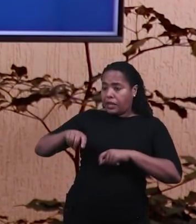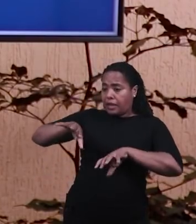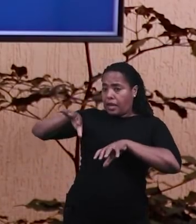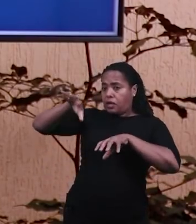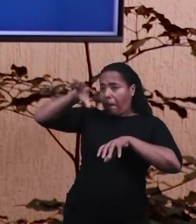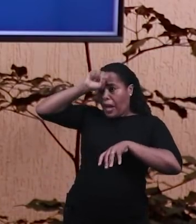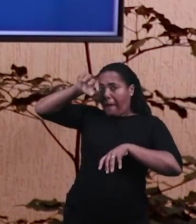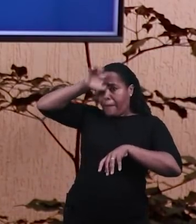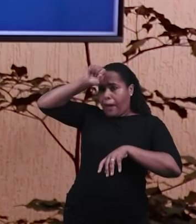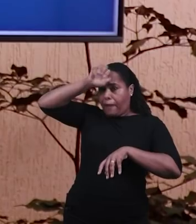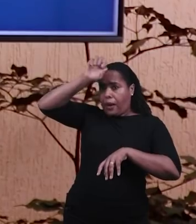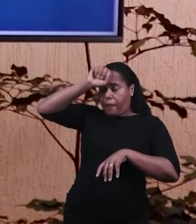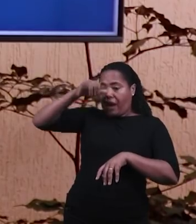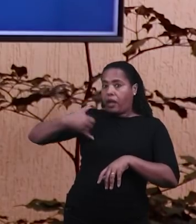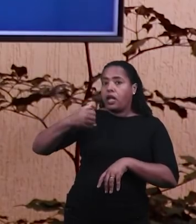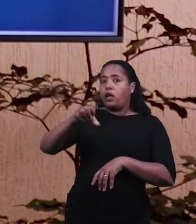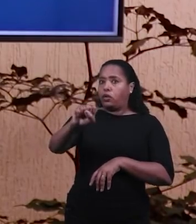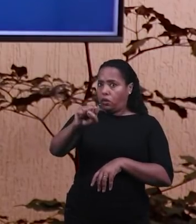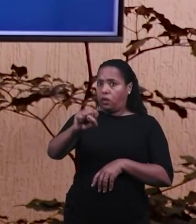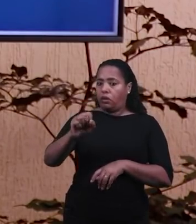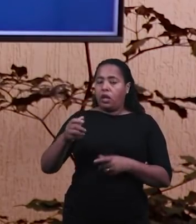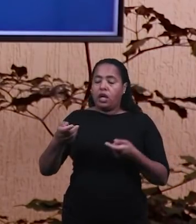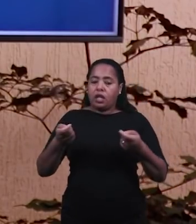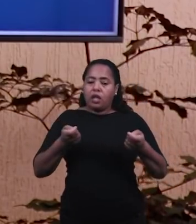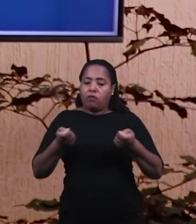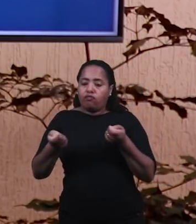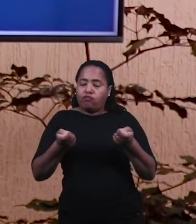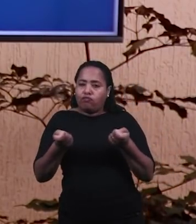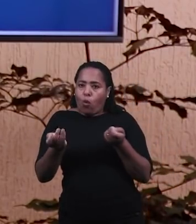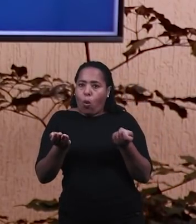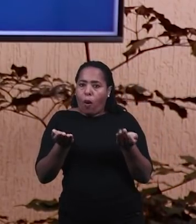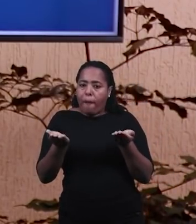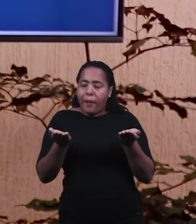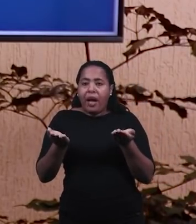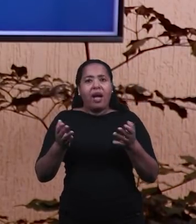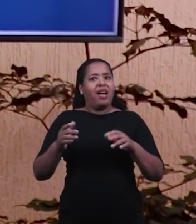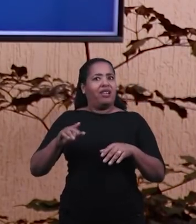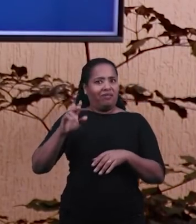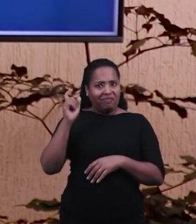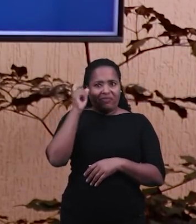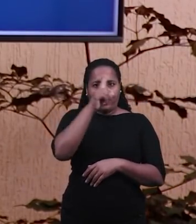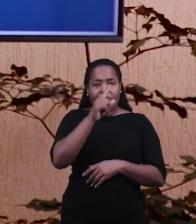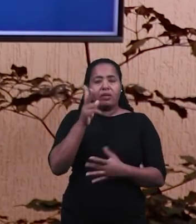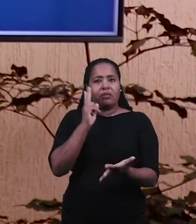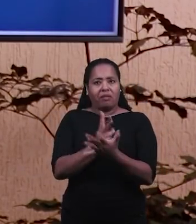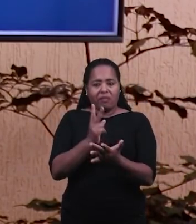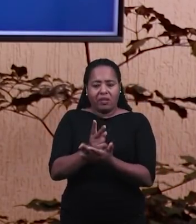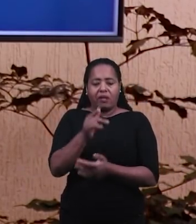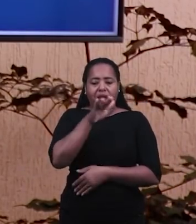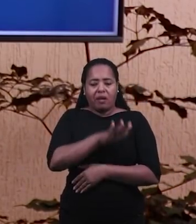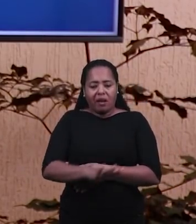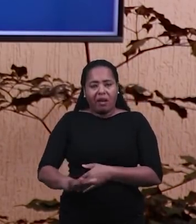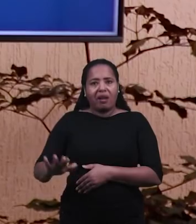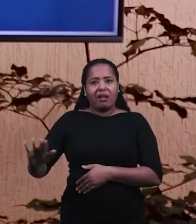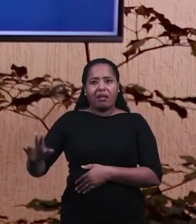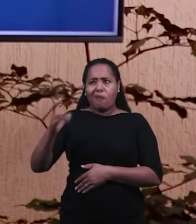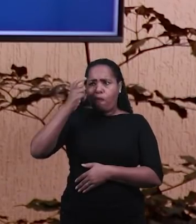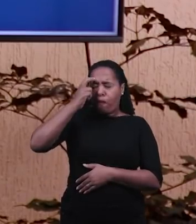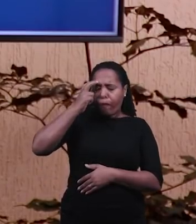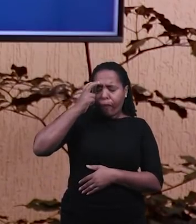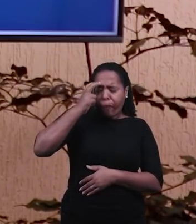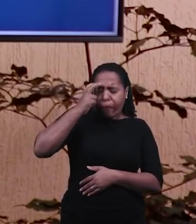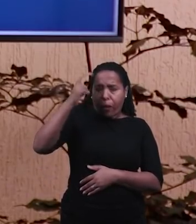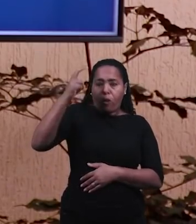Então, equilibrar isso aí é difícil. Mesmo aquela criança que tem uma grande